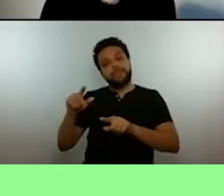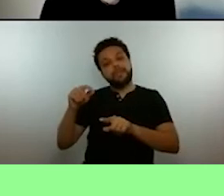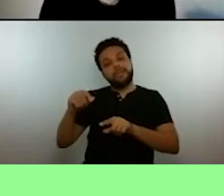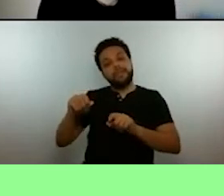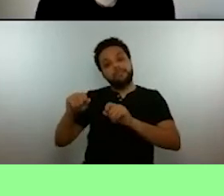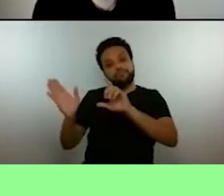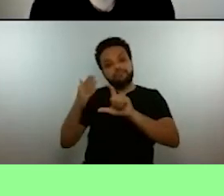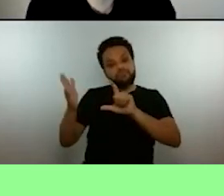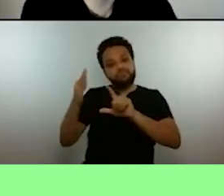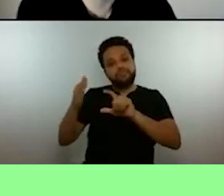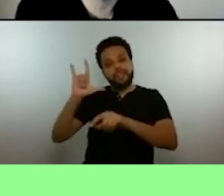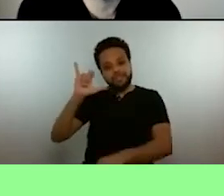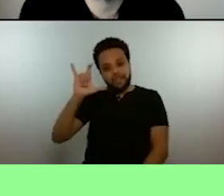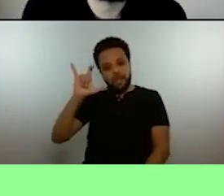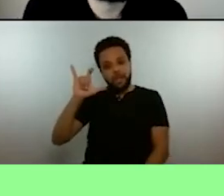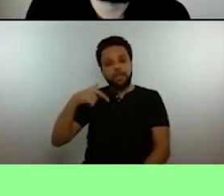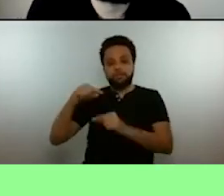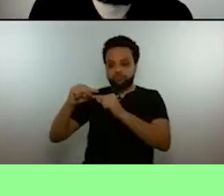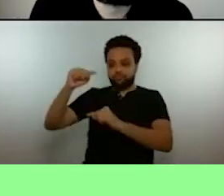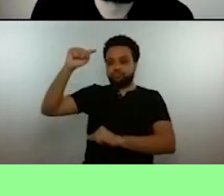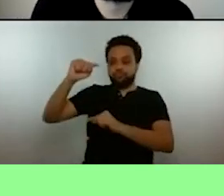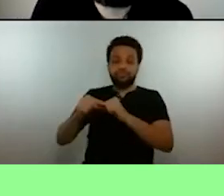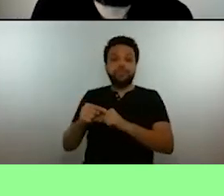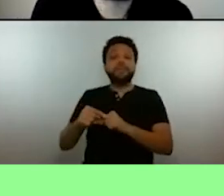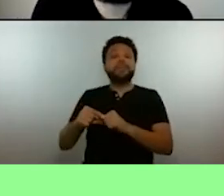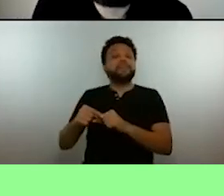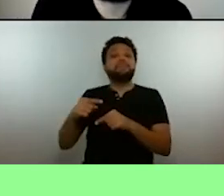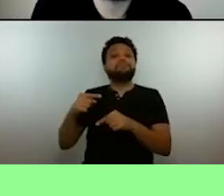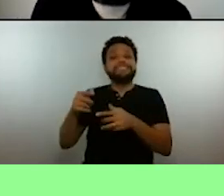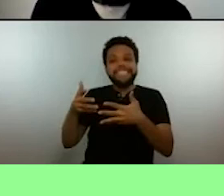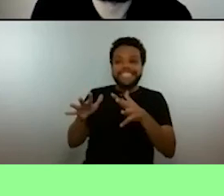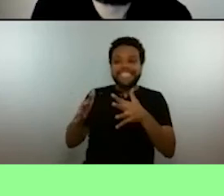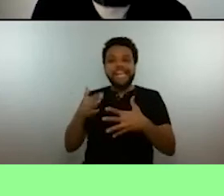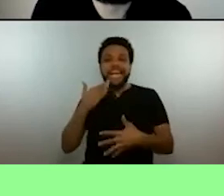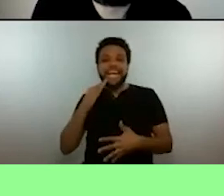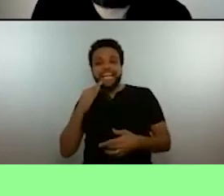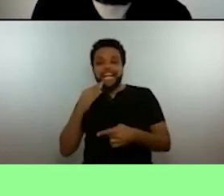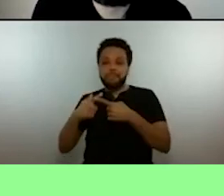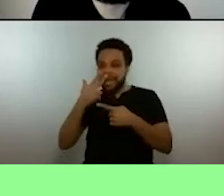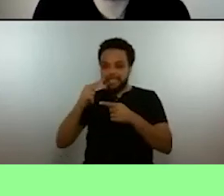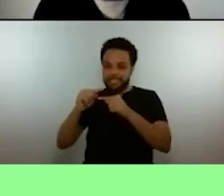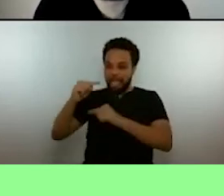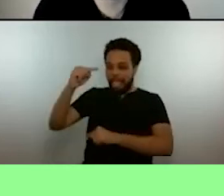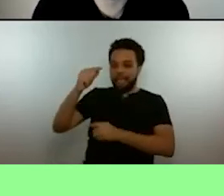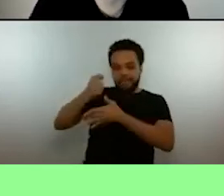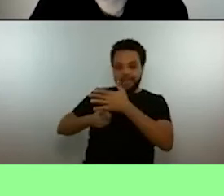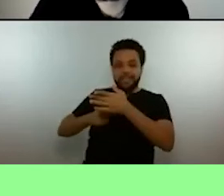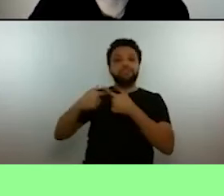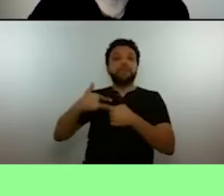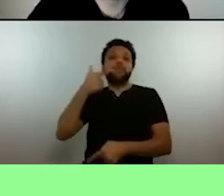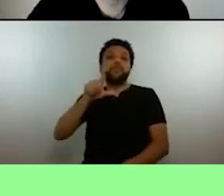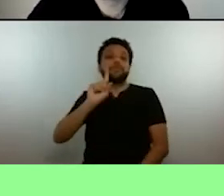texto. Aí por aquela questão do touch, né? Aumentar e diminuir com dois textos, com dois dedos.